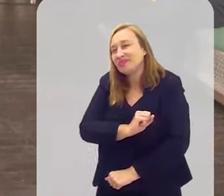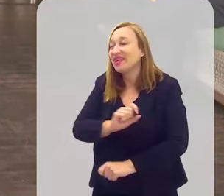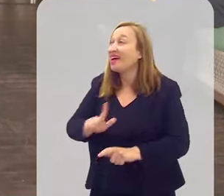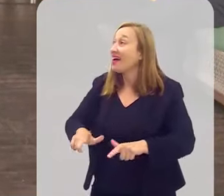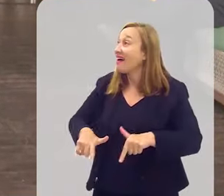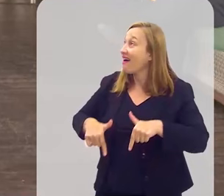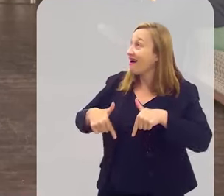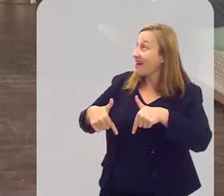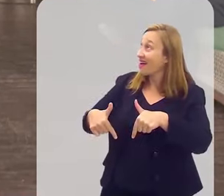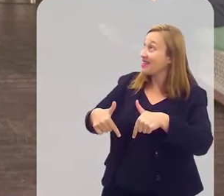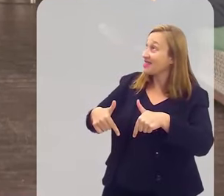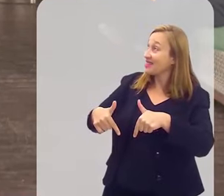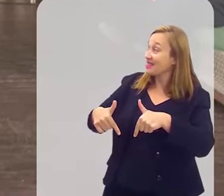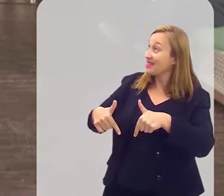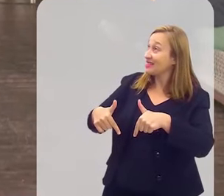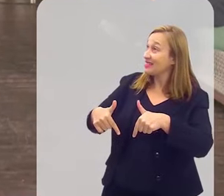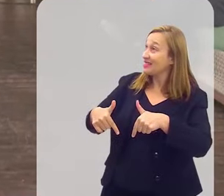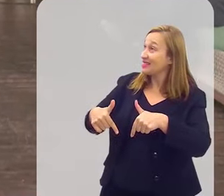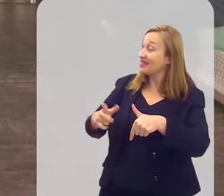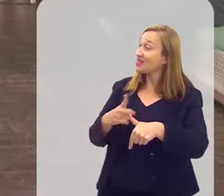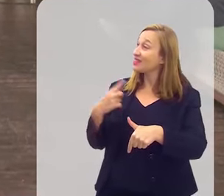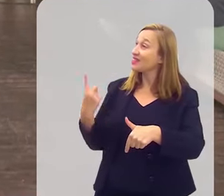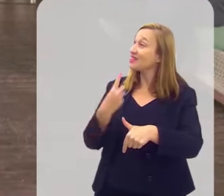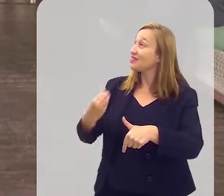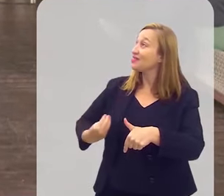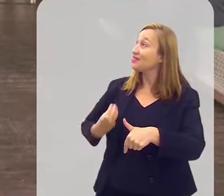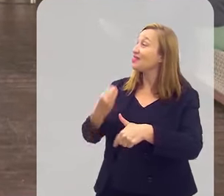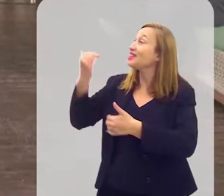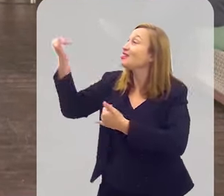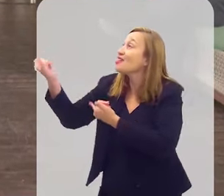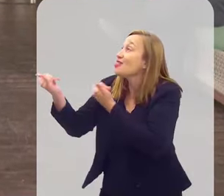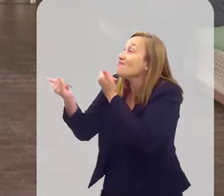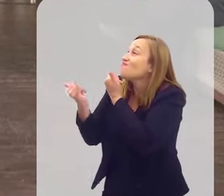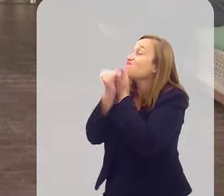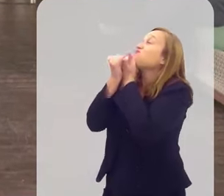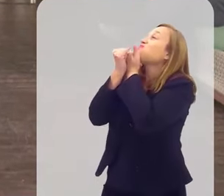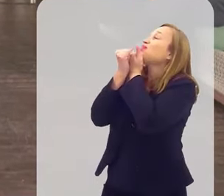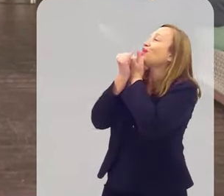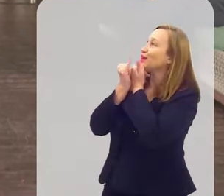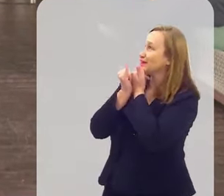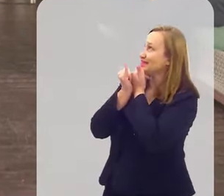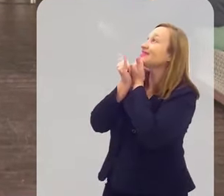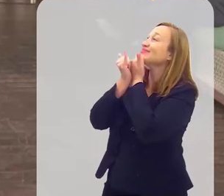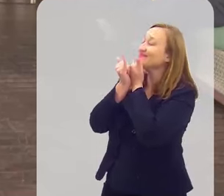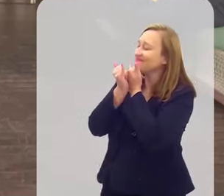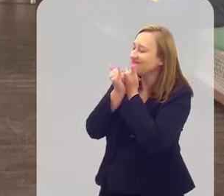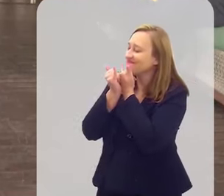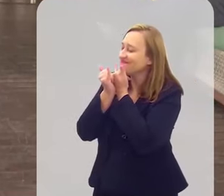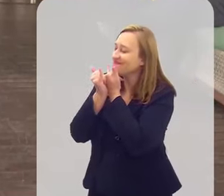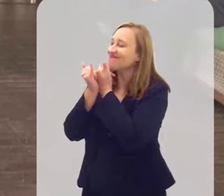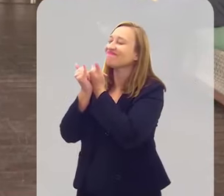Amor manifesta o teu perdão e